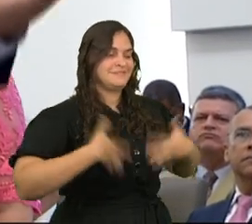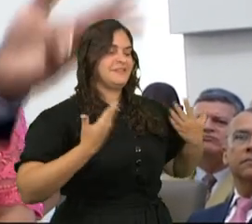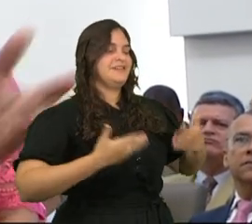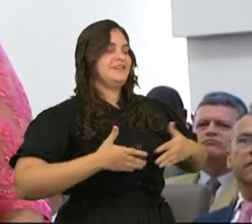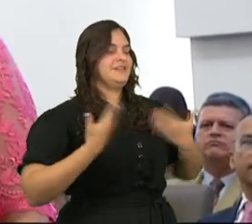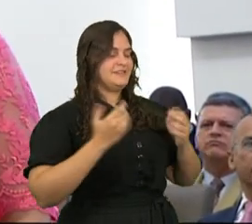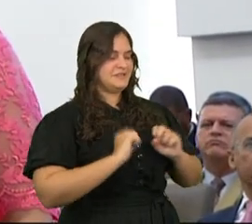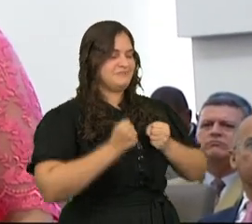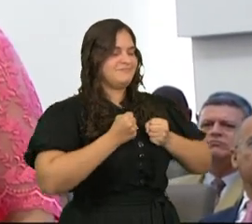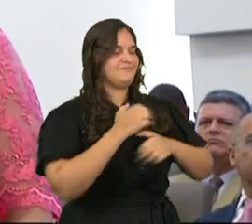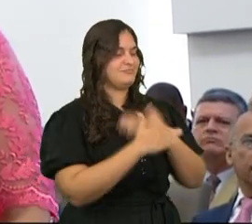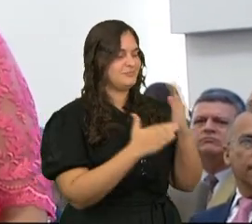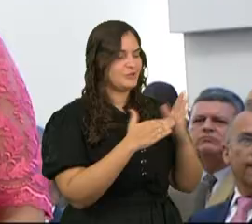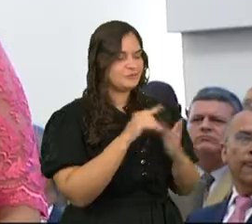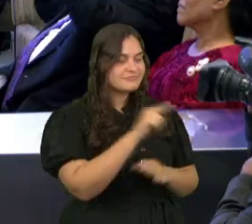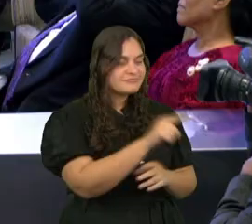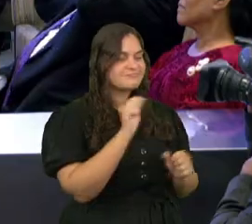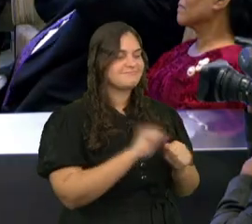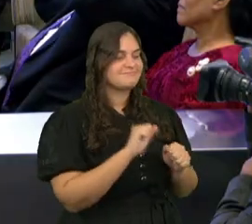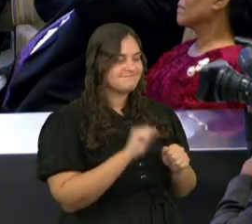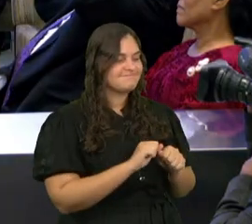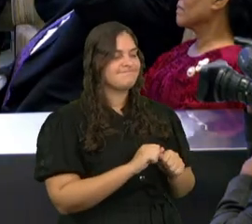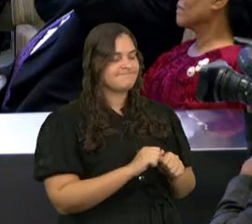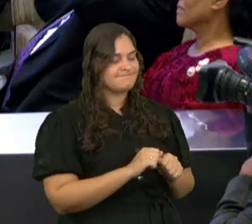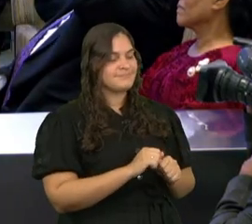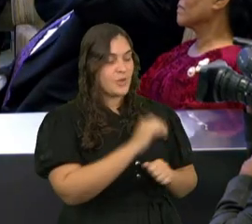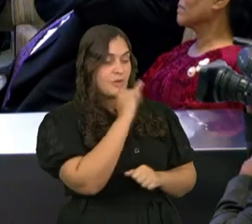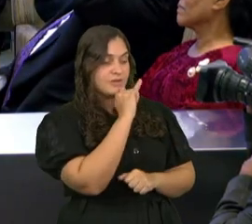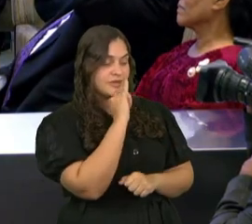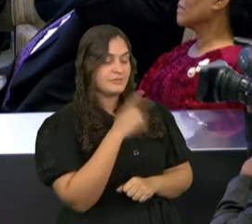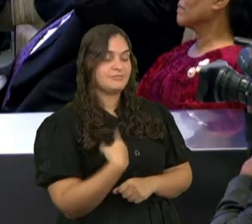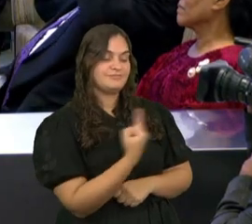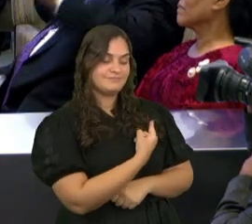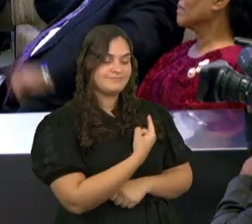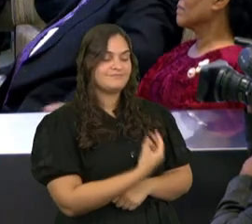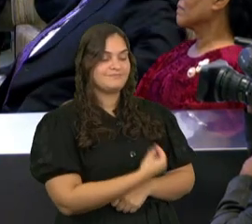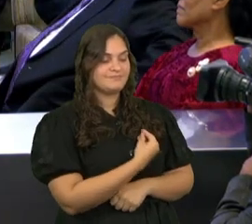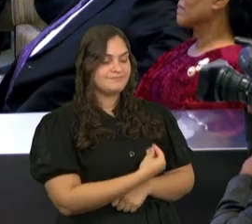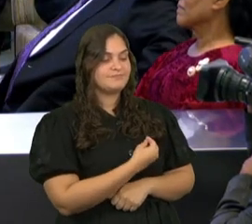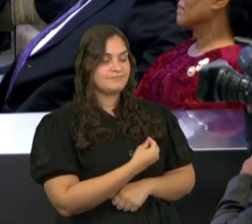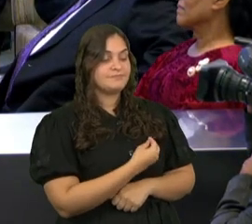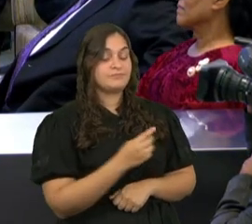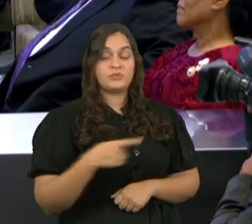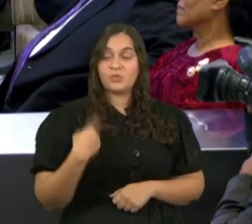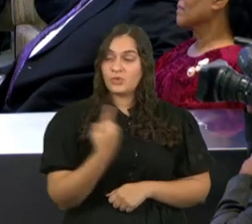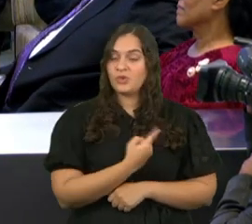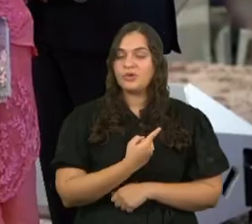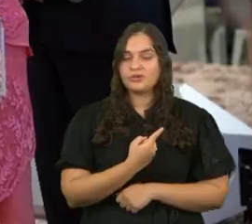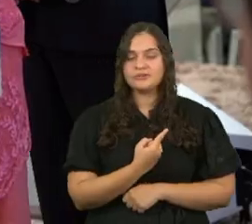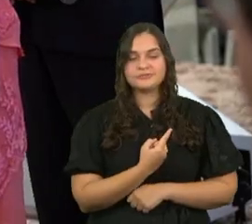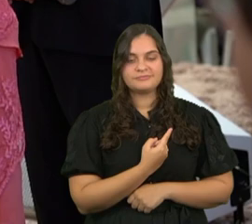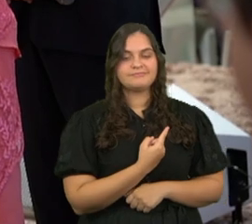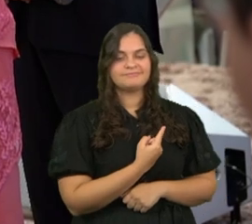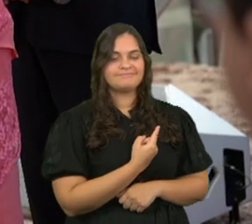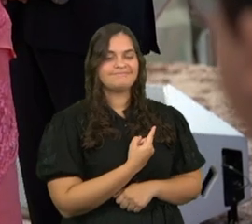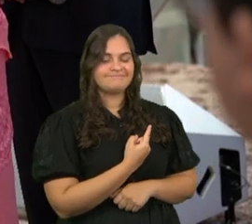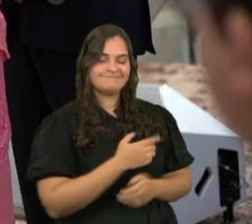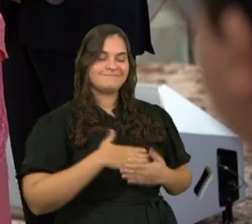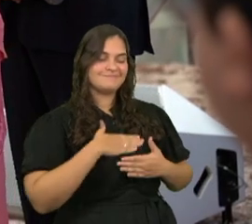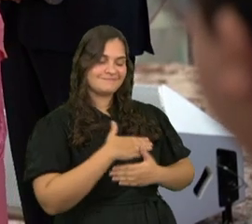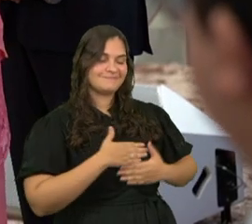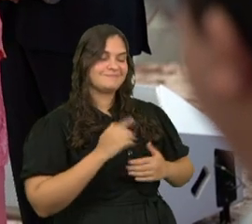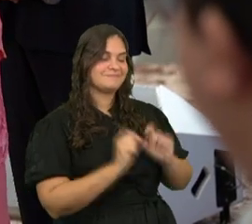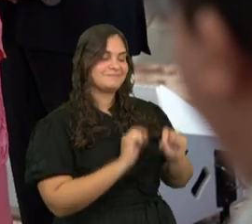Senhor fazia. E isso foi um exemplo para nós. E nós dissemos, nós gostamos do que o nosso pai